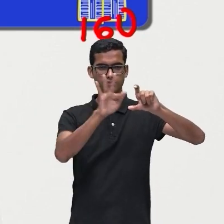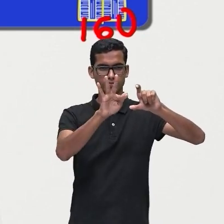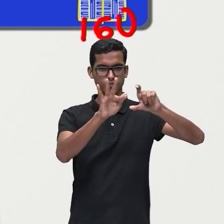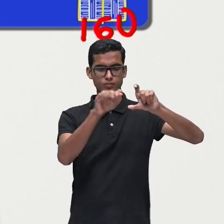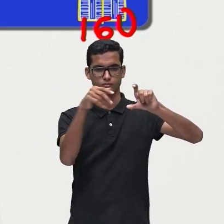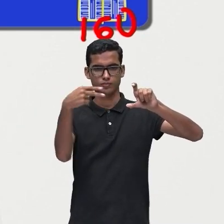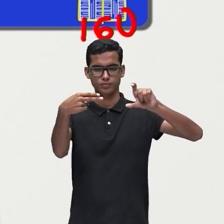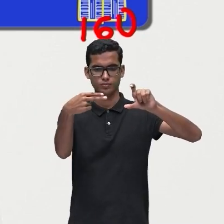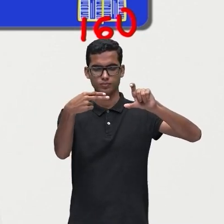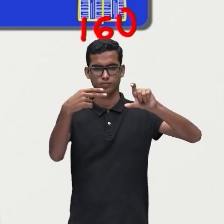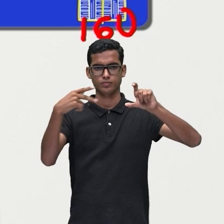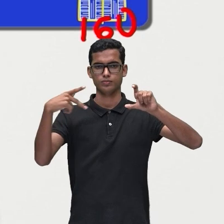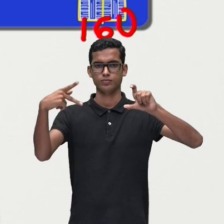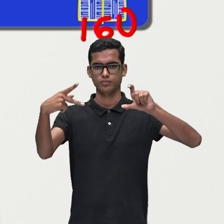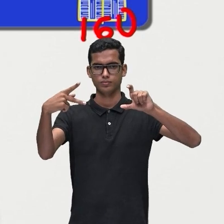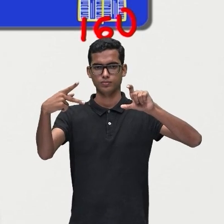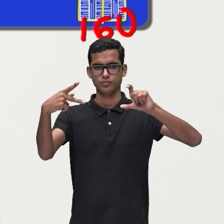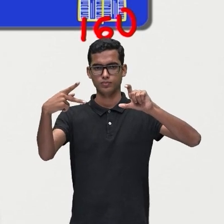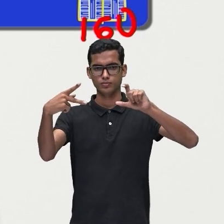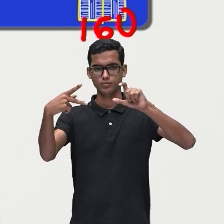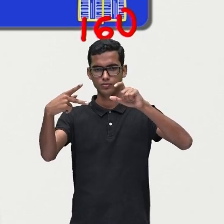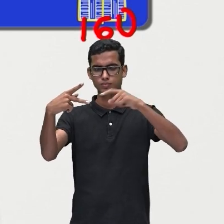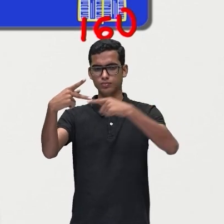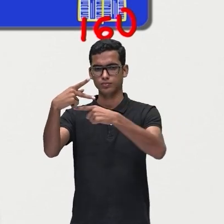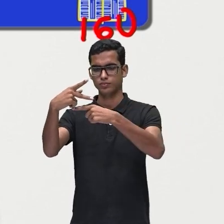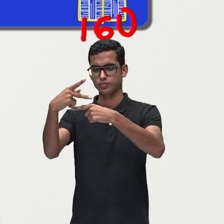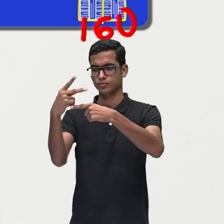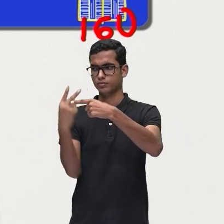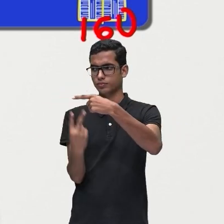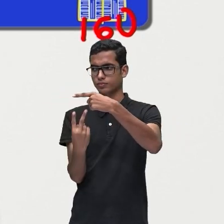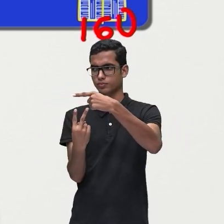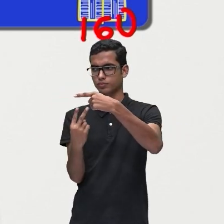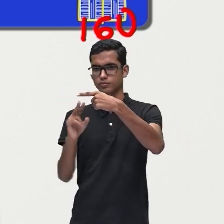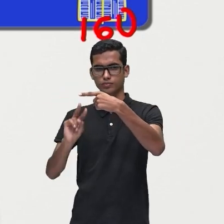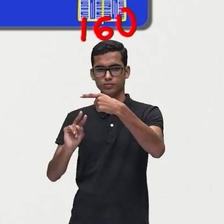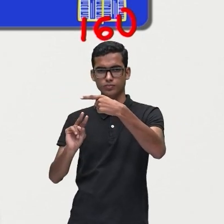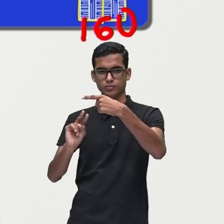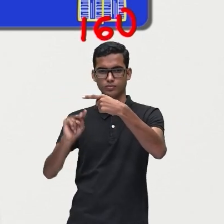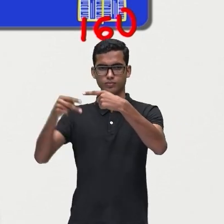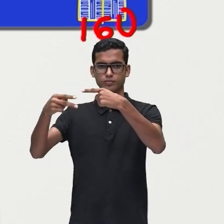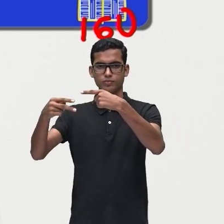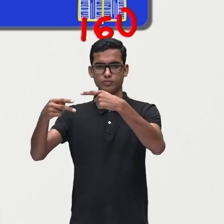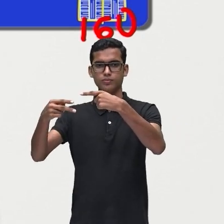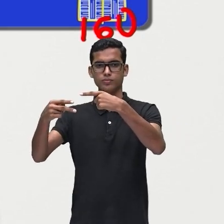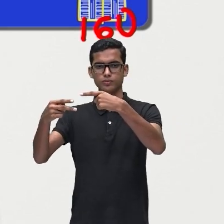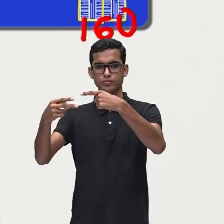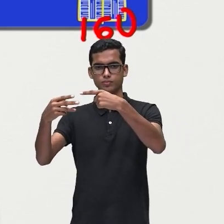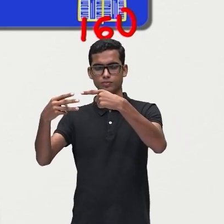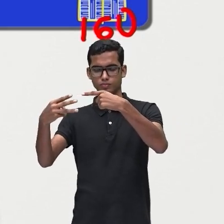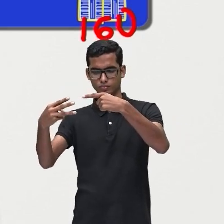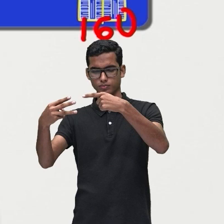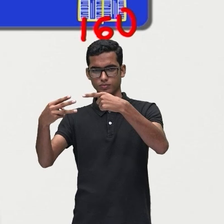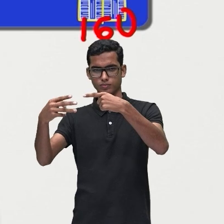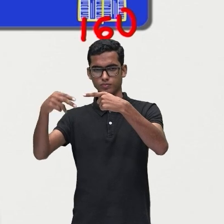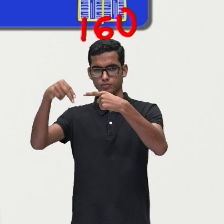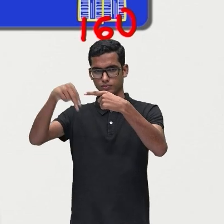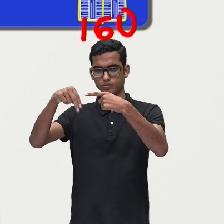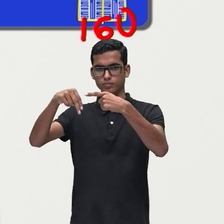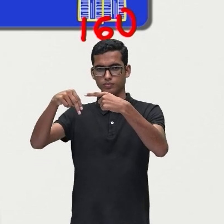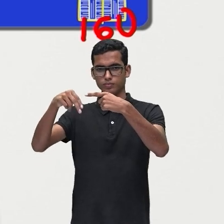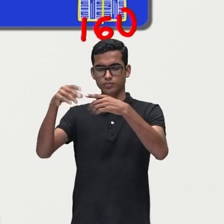ao peso, né? E 2 elevado à potência do número de roldanas, que era o N. A